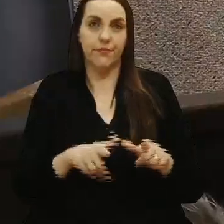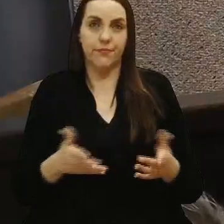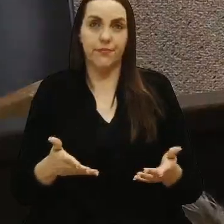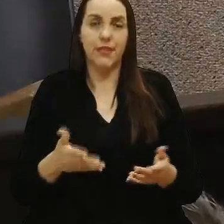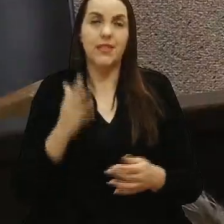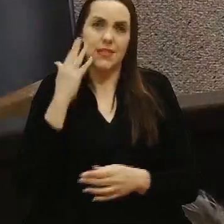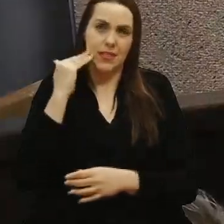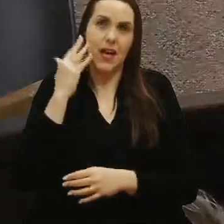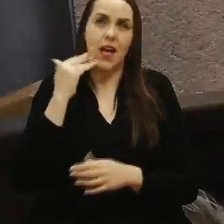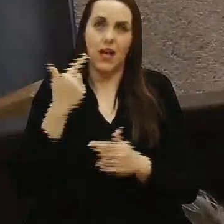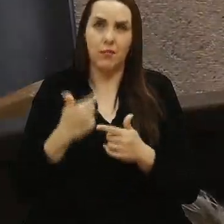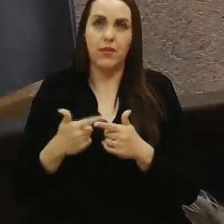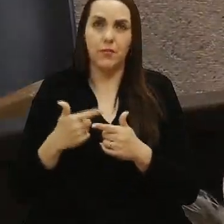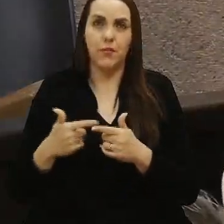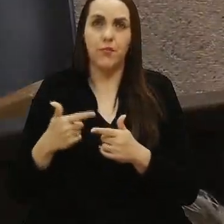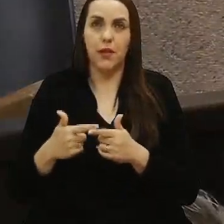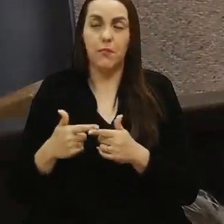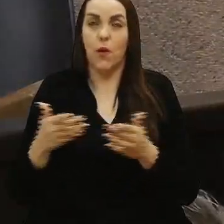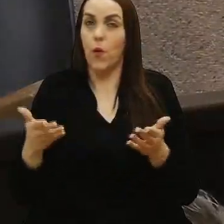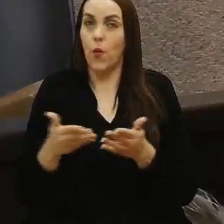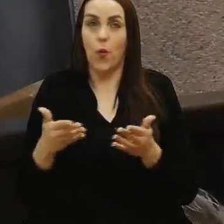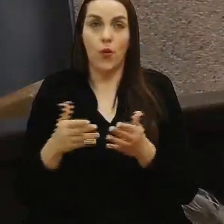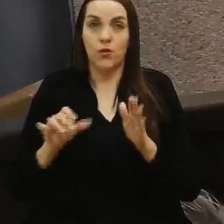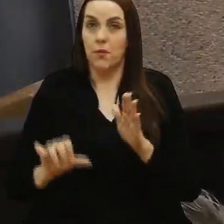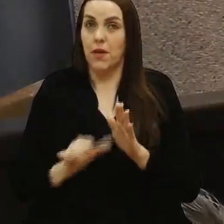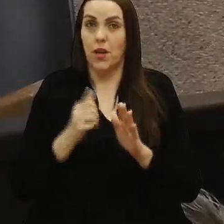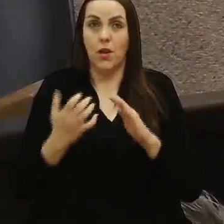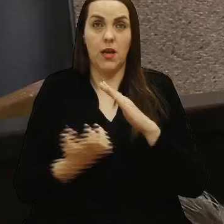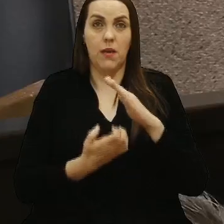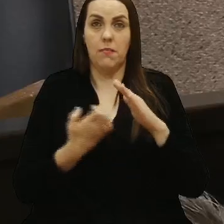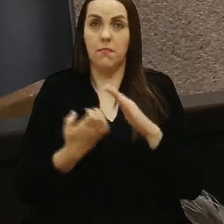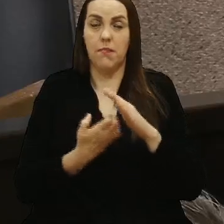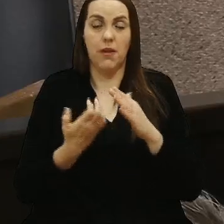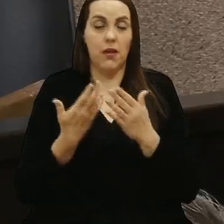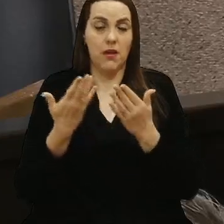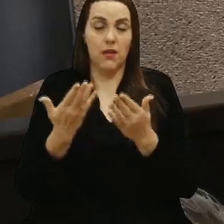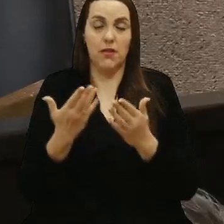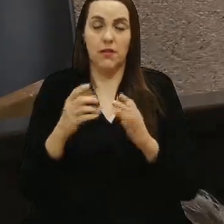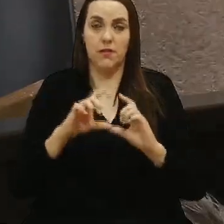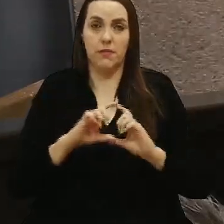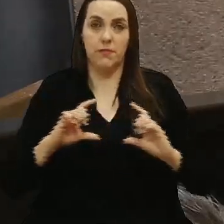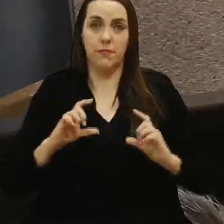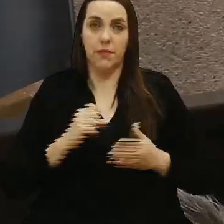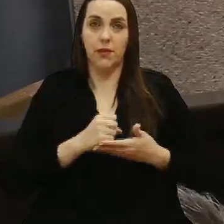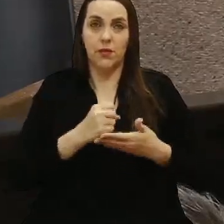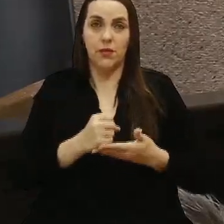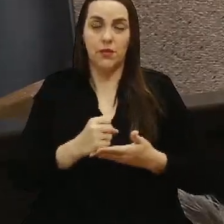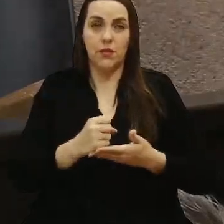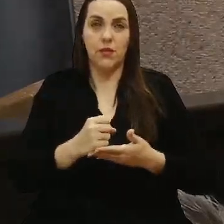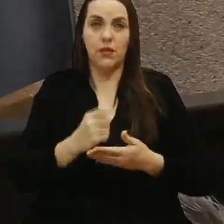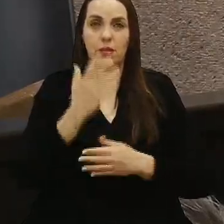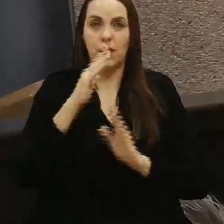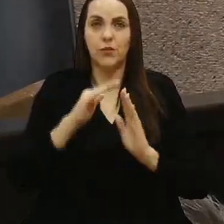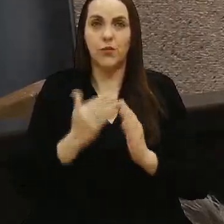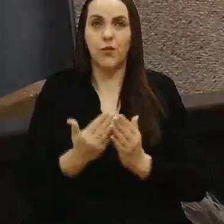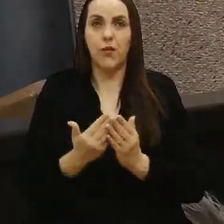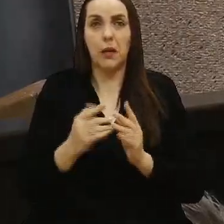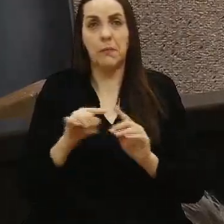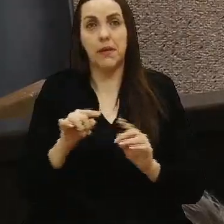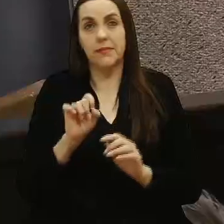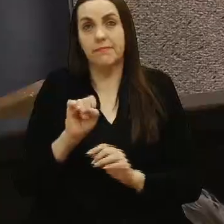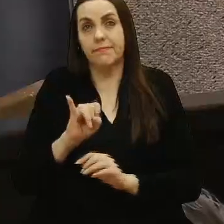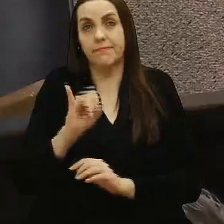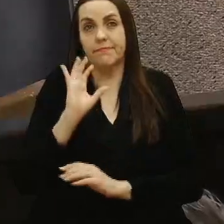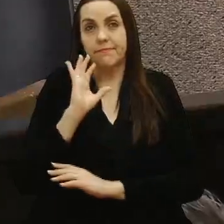ter problemas. Hoje pode ser a melhor empresa do mundo que vai patrocinar uma escola, mas daqui a pouco, se ela tiver alguma coisa,